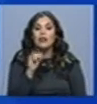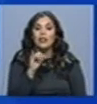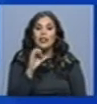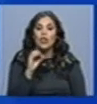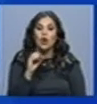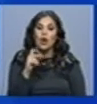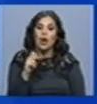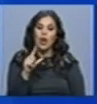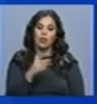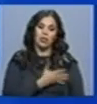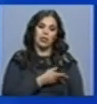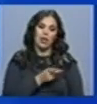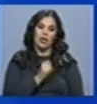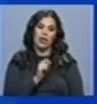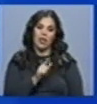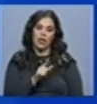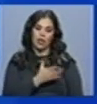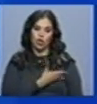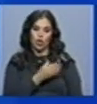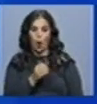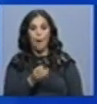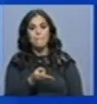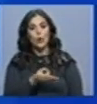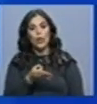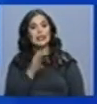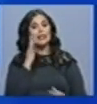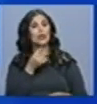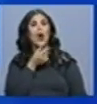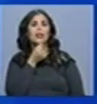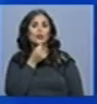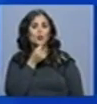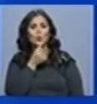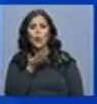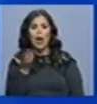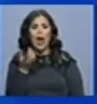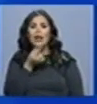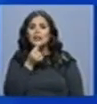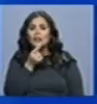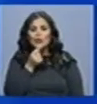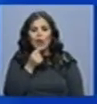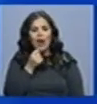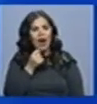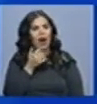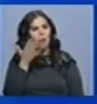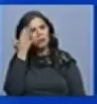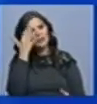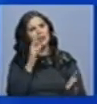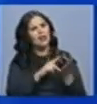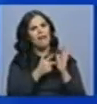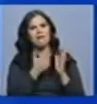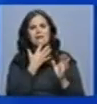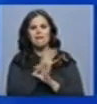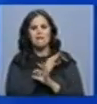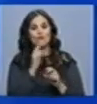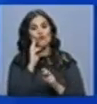glicoaldeído, que é a molécula mais simples de açúcar. E, portanto, não deixa de ser notável a capacidade tecnológica conseguir